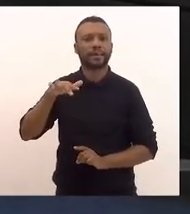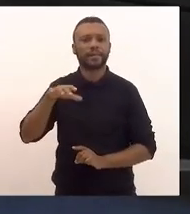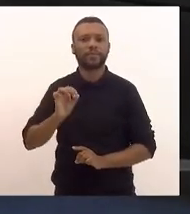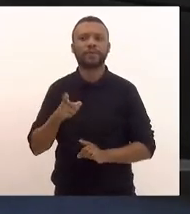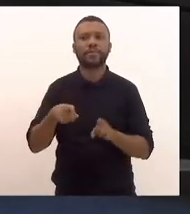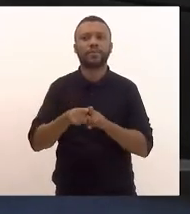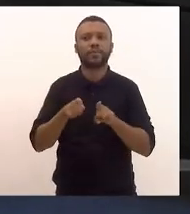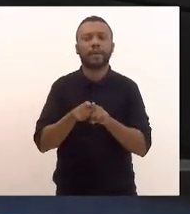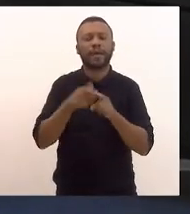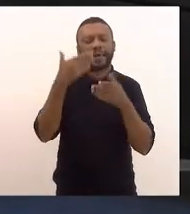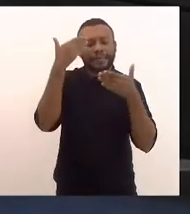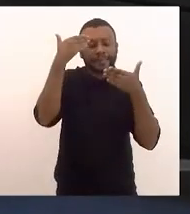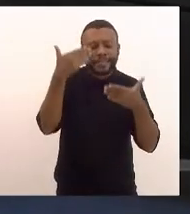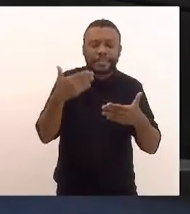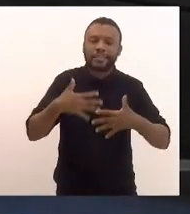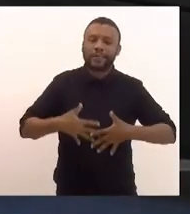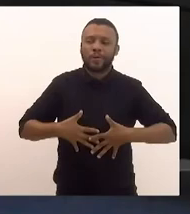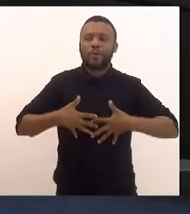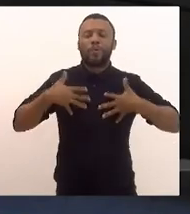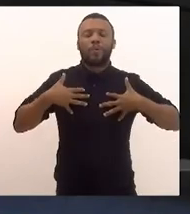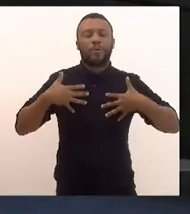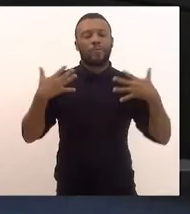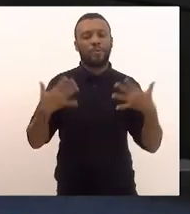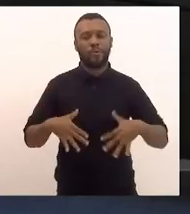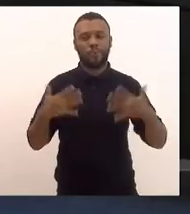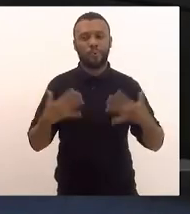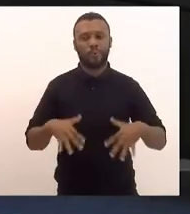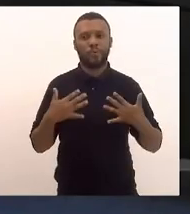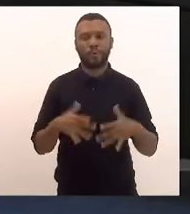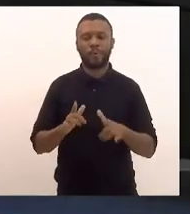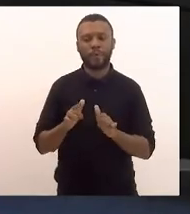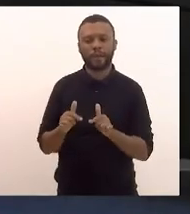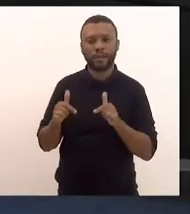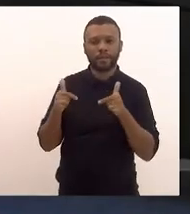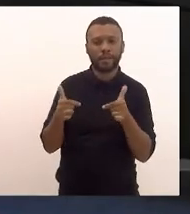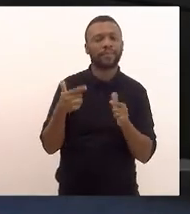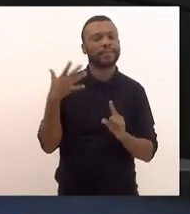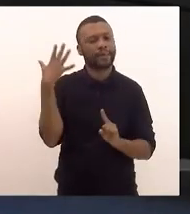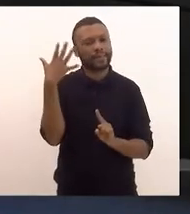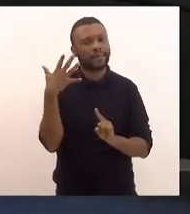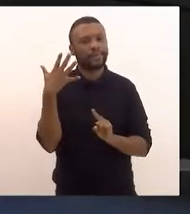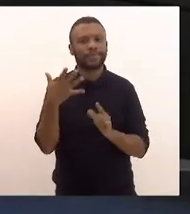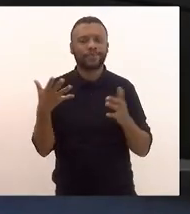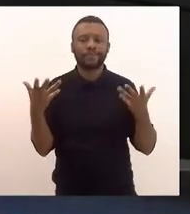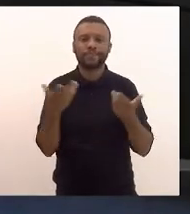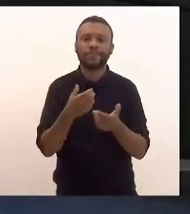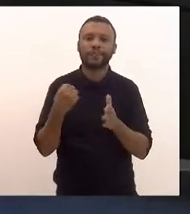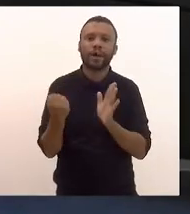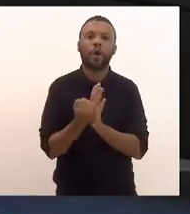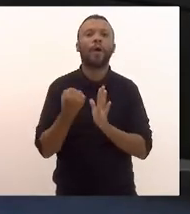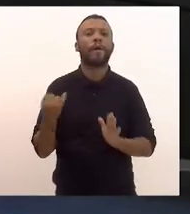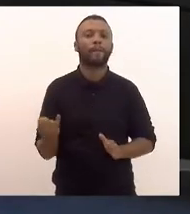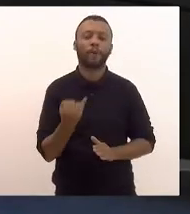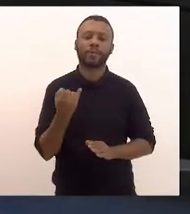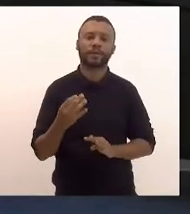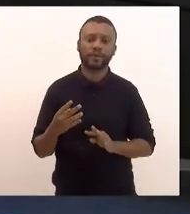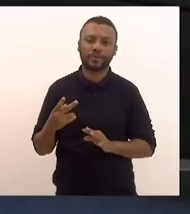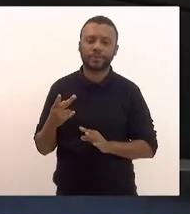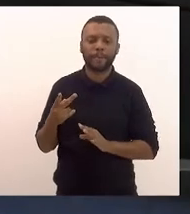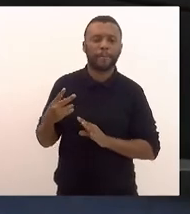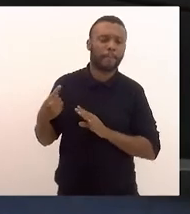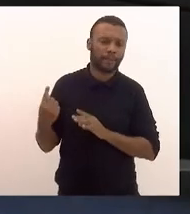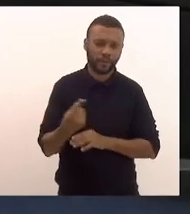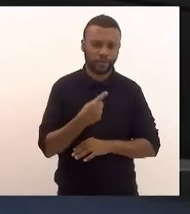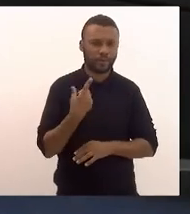agradeço imensamente pela iniciativa desse evento tão significativo para nós